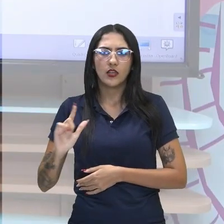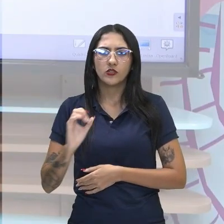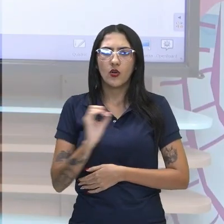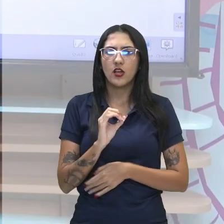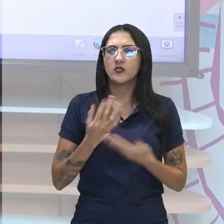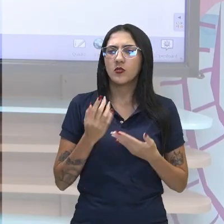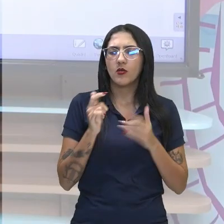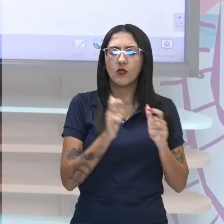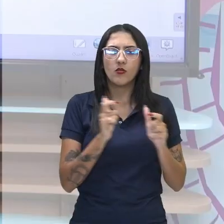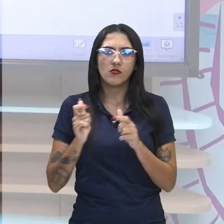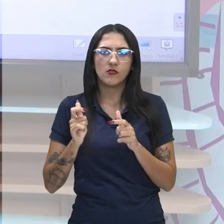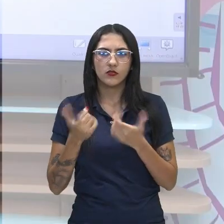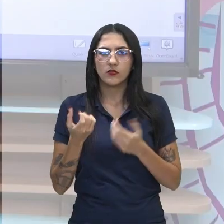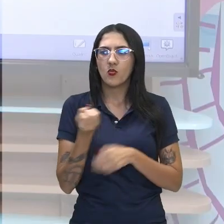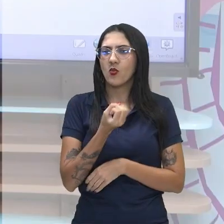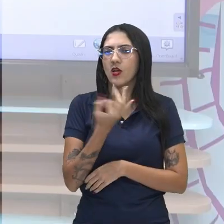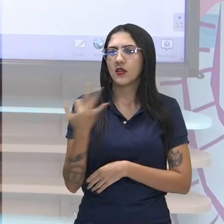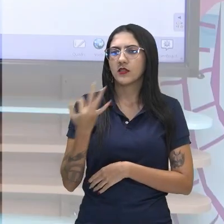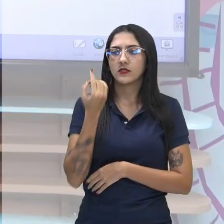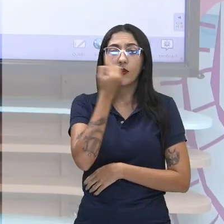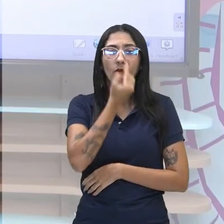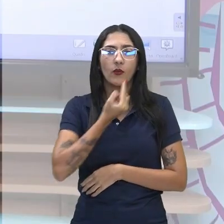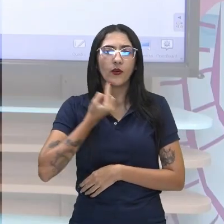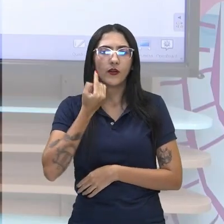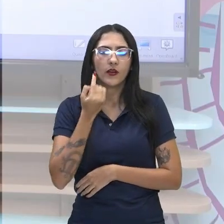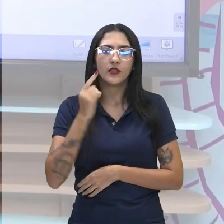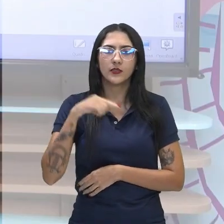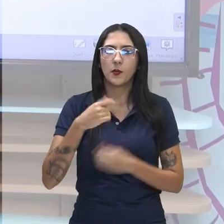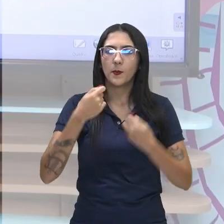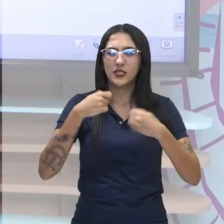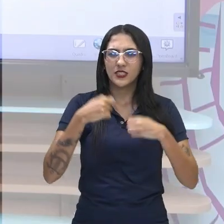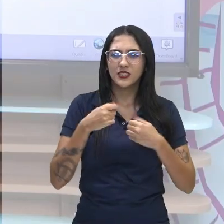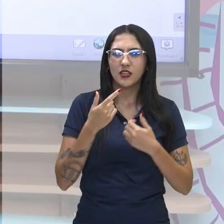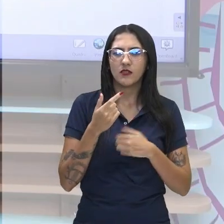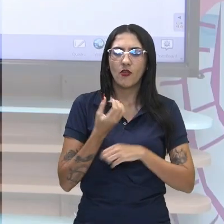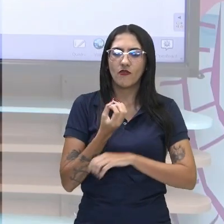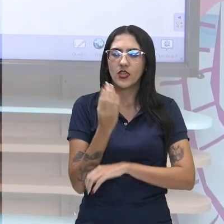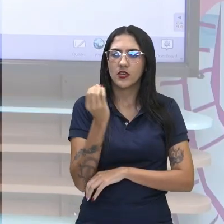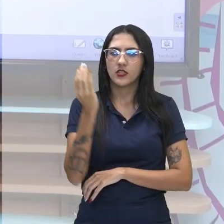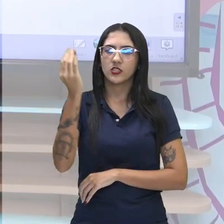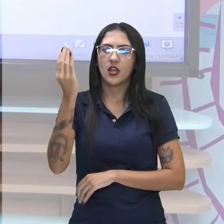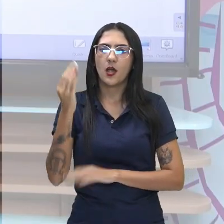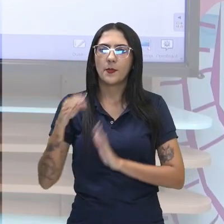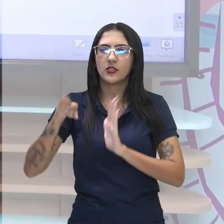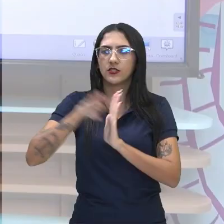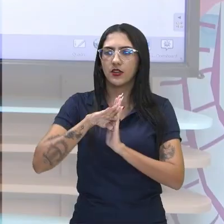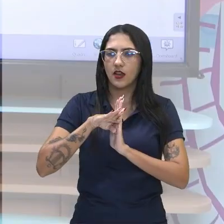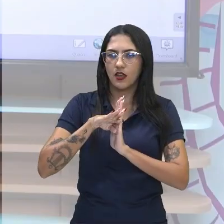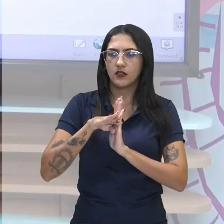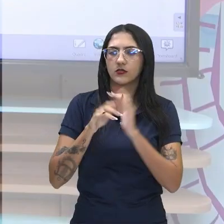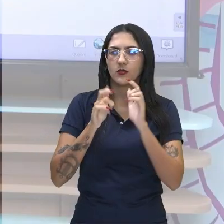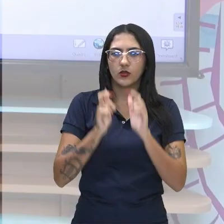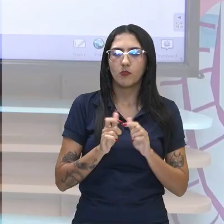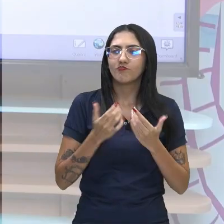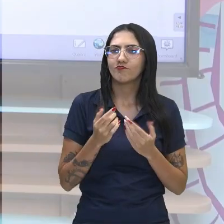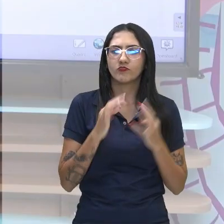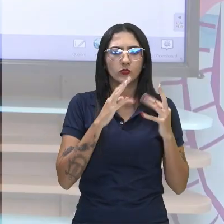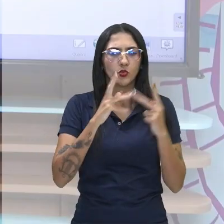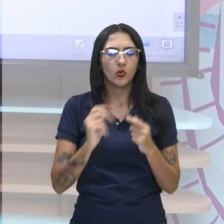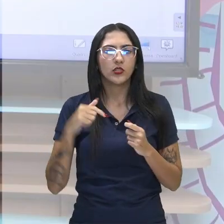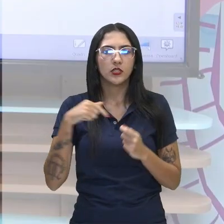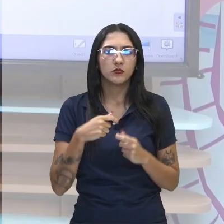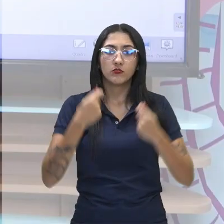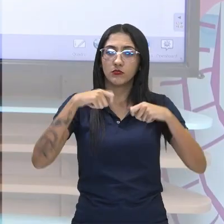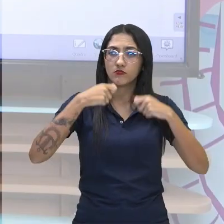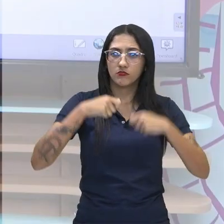saber. Quantas horas aquela pessoa vai viajar para chegar ali naquele local Y. Então, tudo isso eu preciso